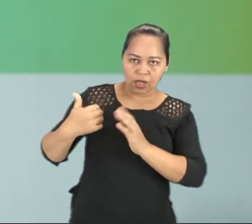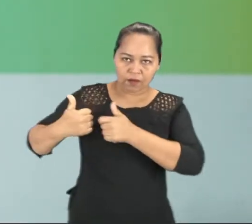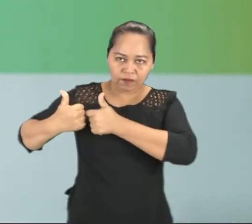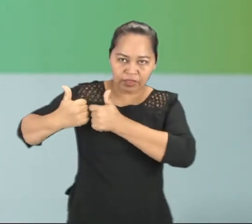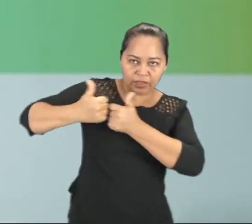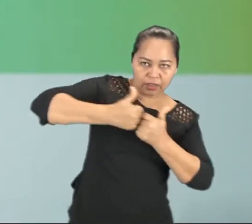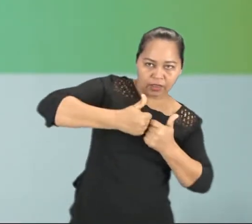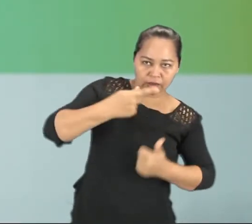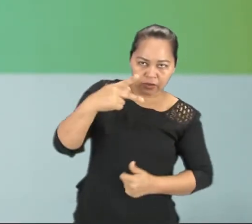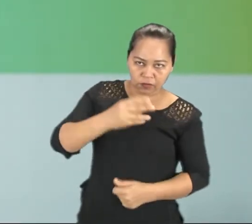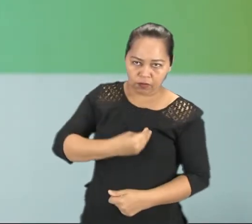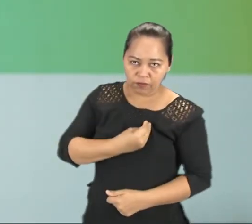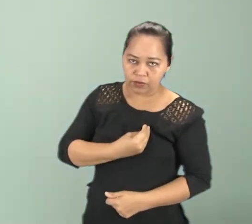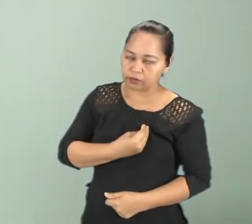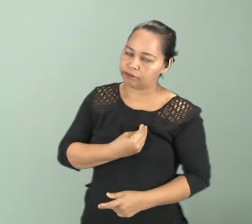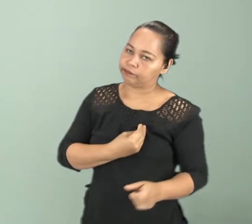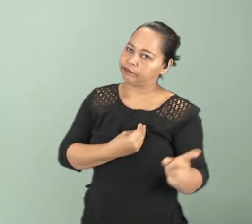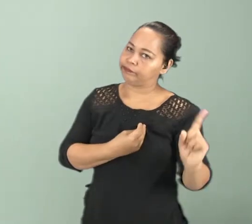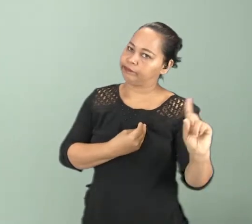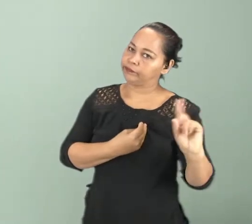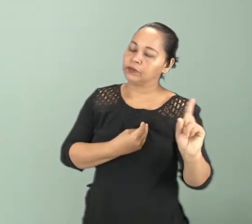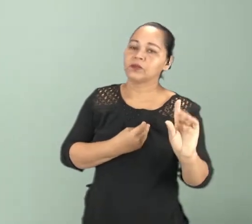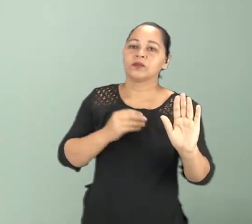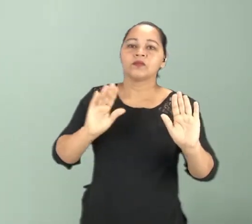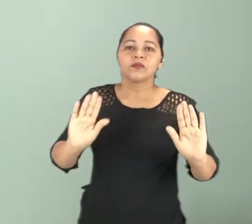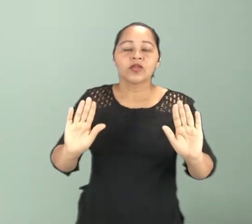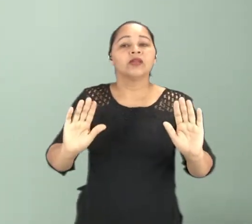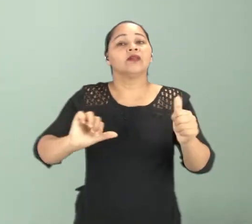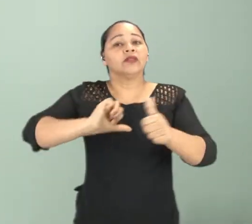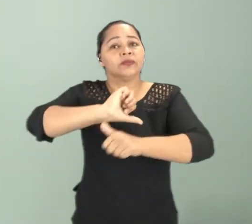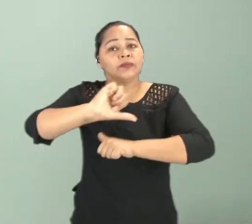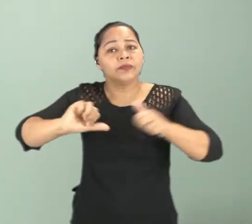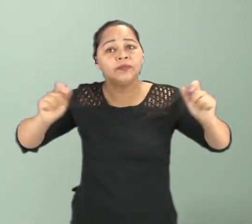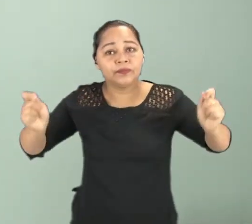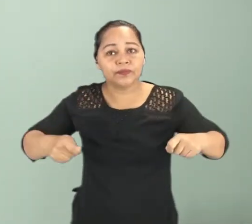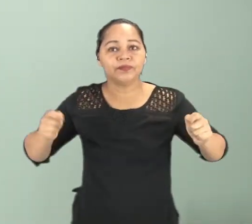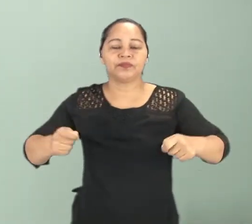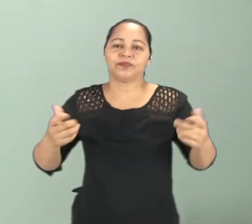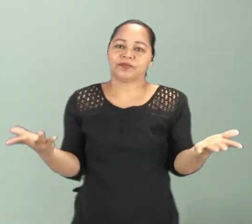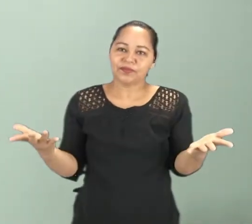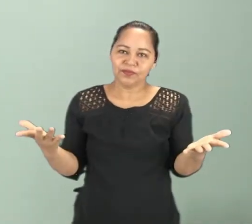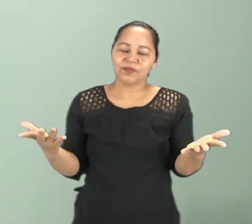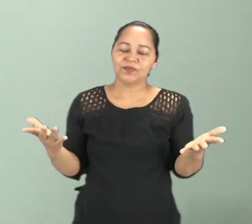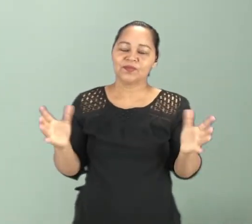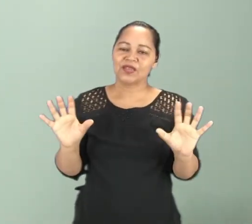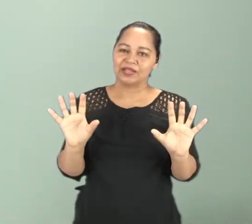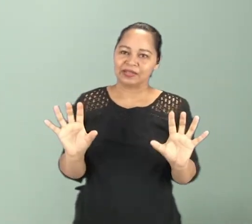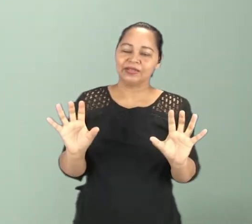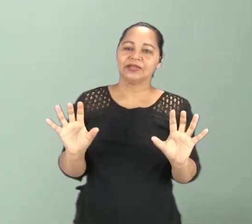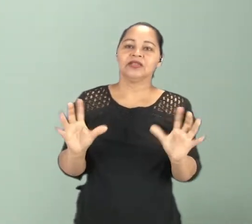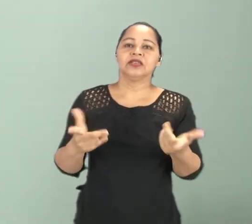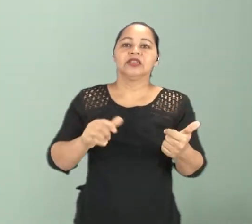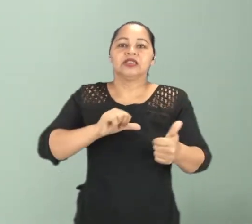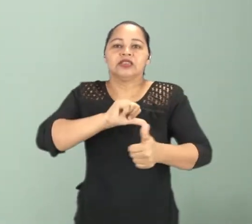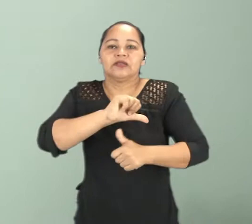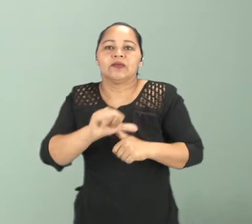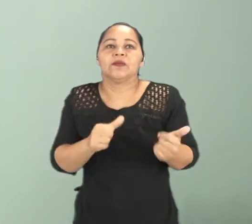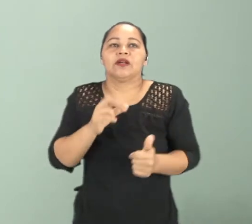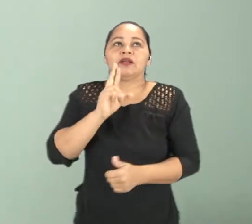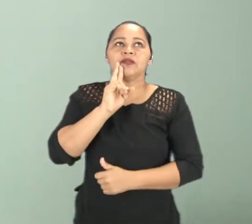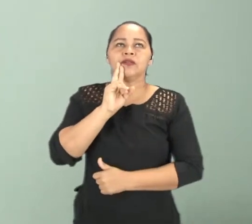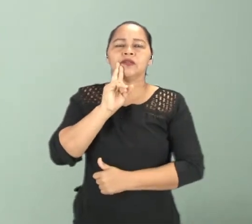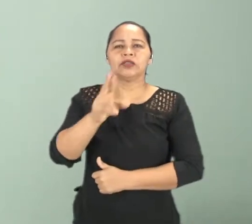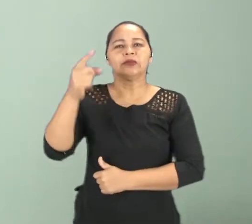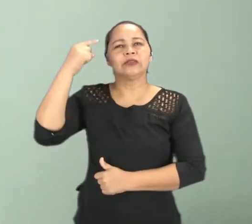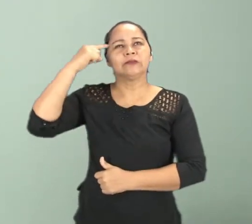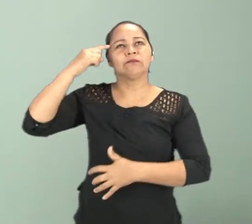ok? Então, da mesma forma, podemos transformar tudo isso. Podemos transformar nossas respostas